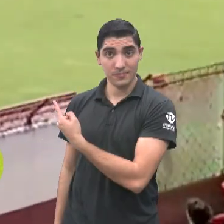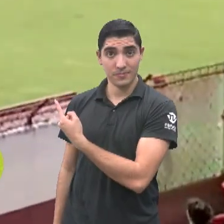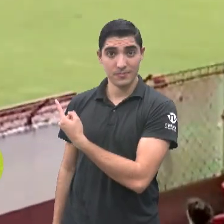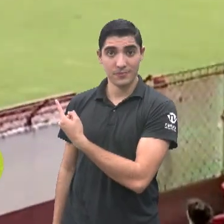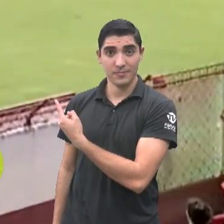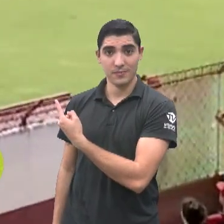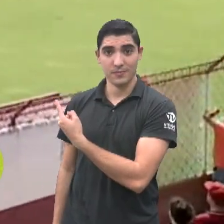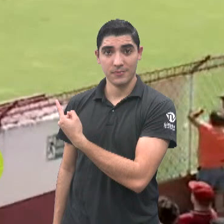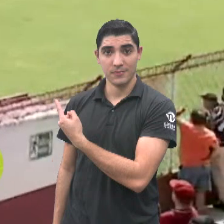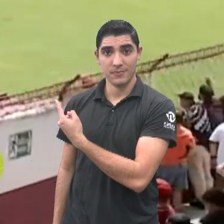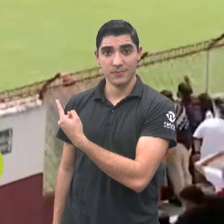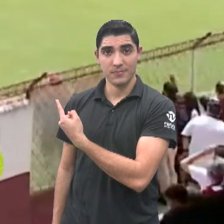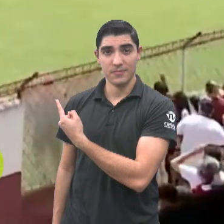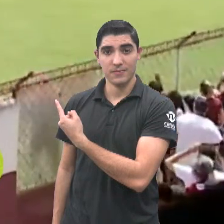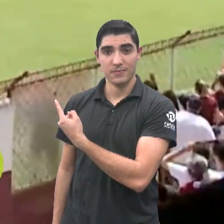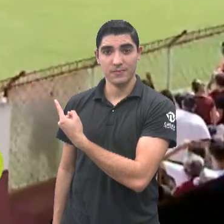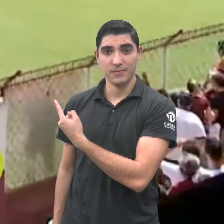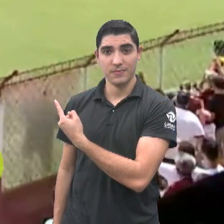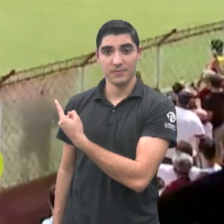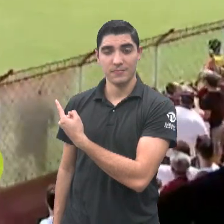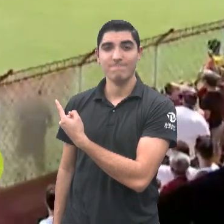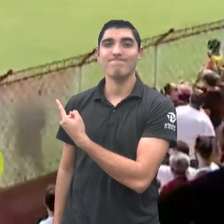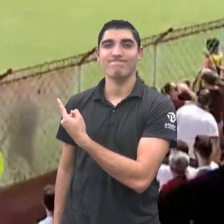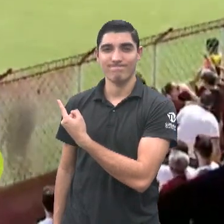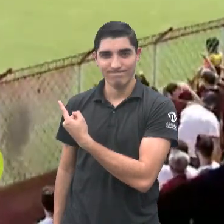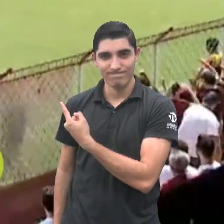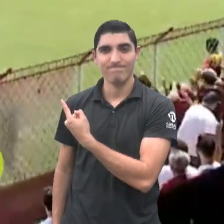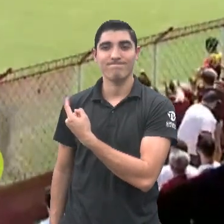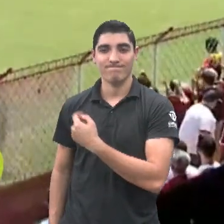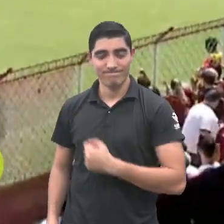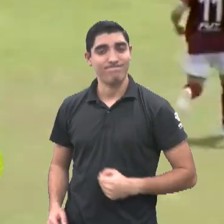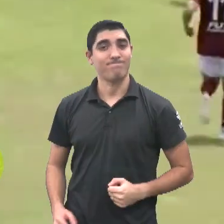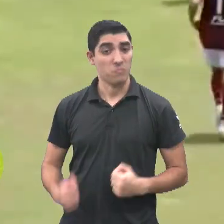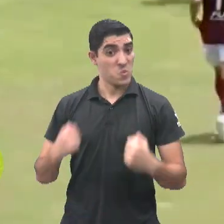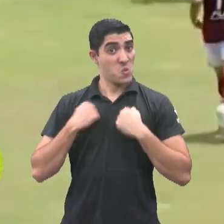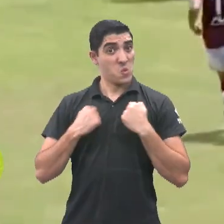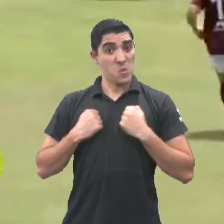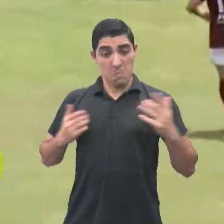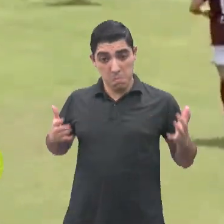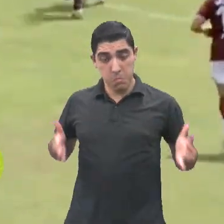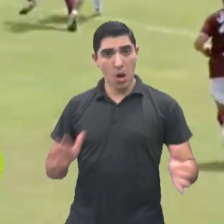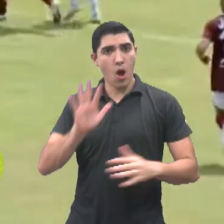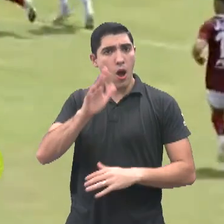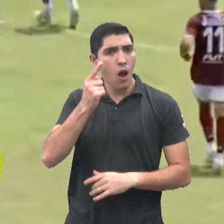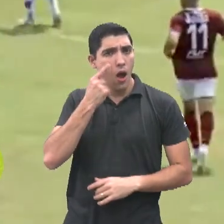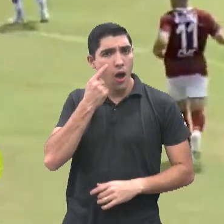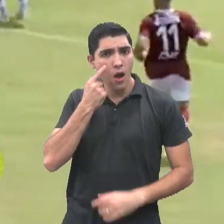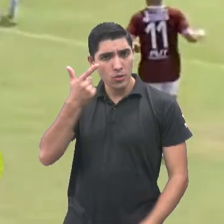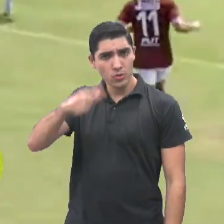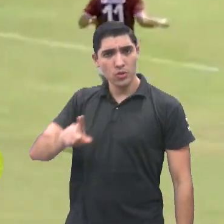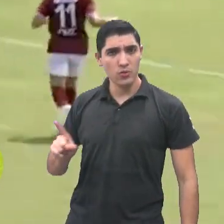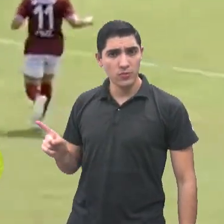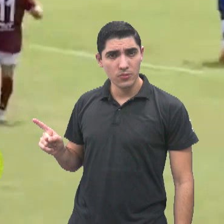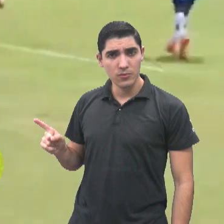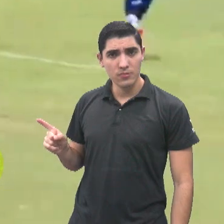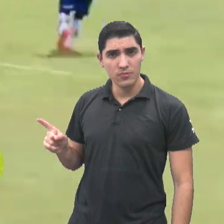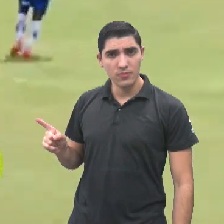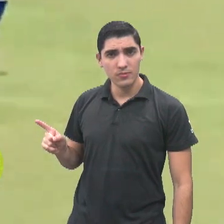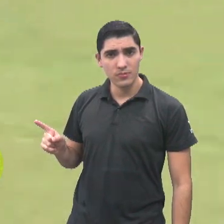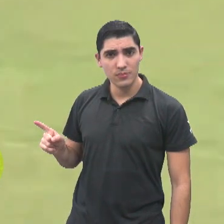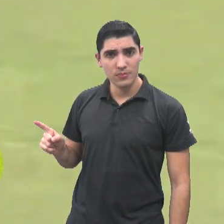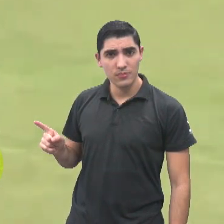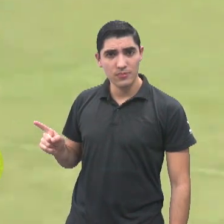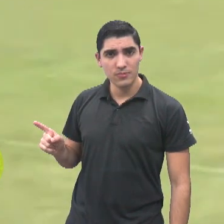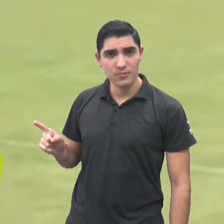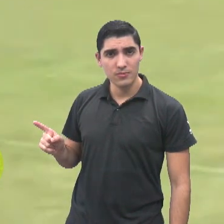recebeu na entrada da área e bateu em cima do goleiro André, que fez a defesa. Mas repare no replay que a bola mais bateu no goleiro do que ele